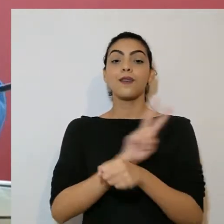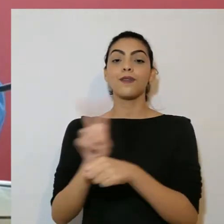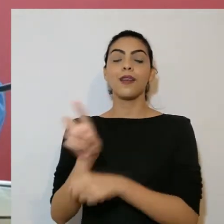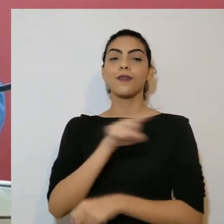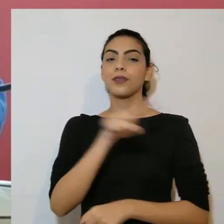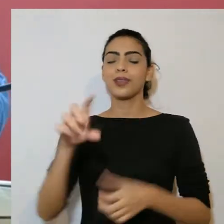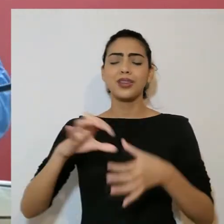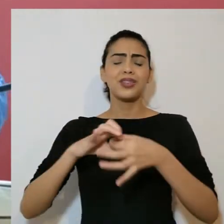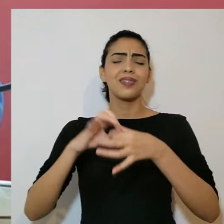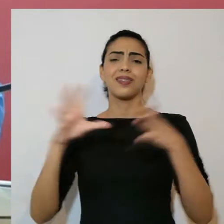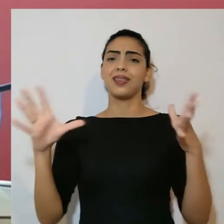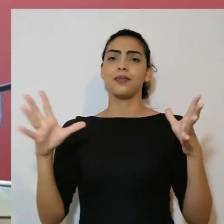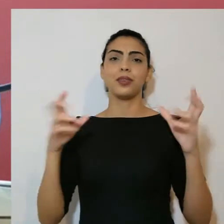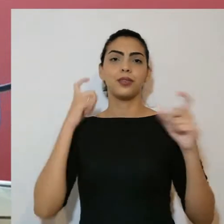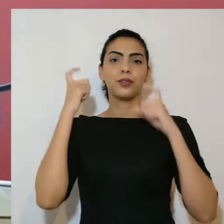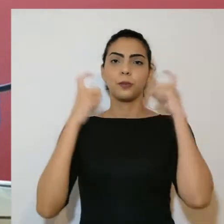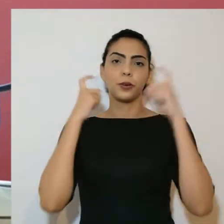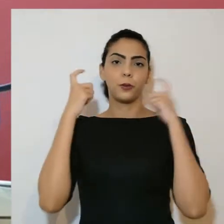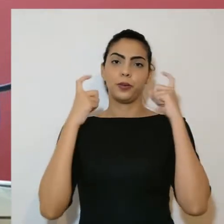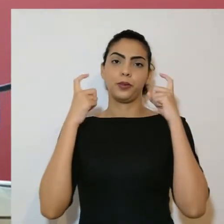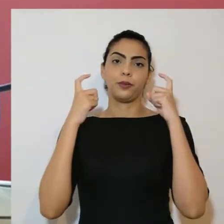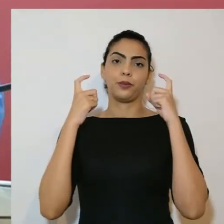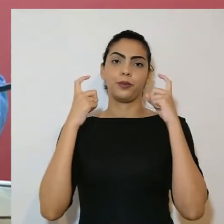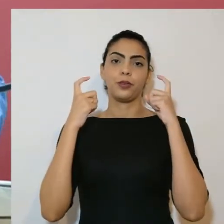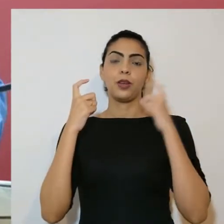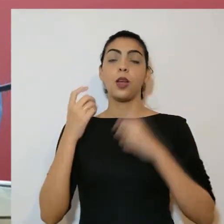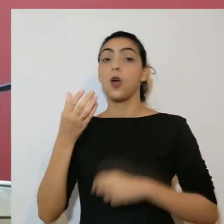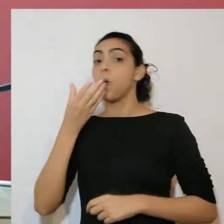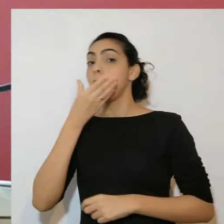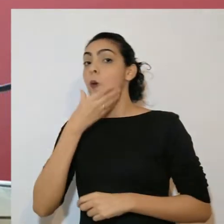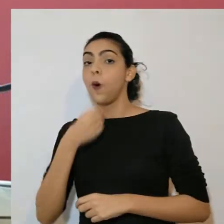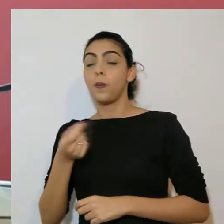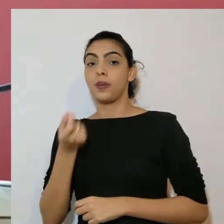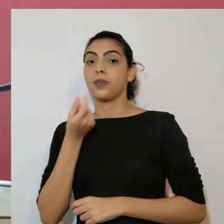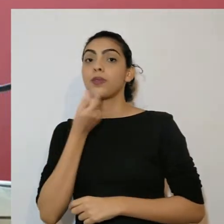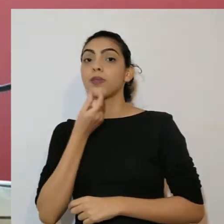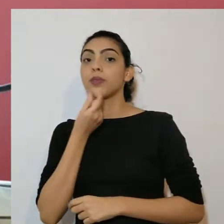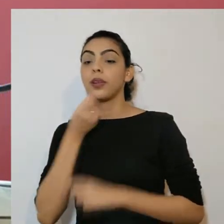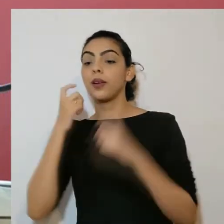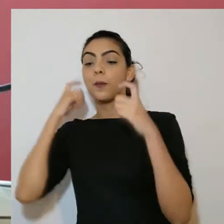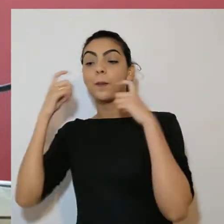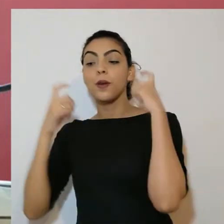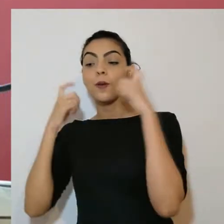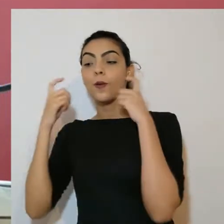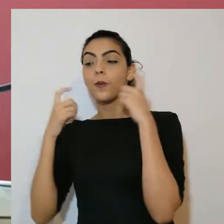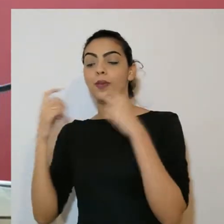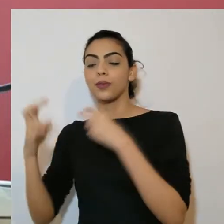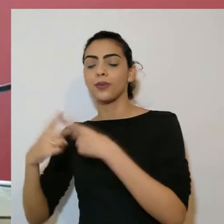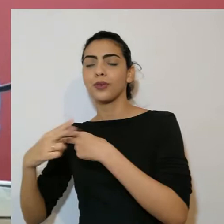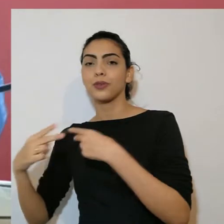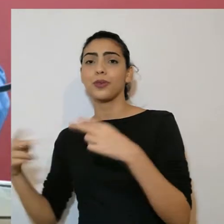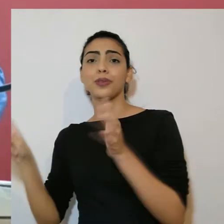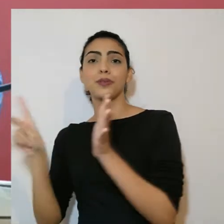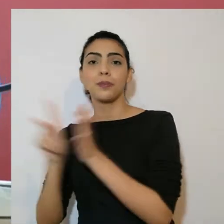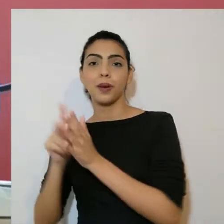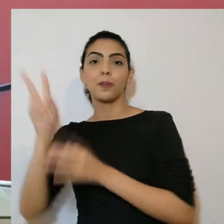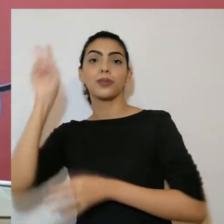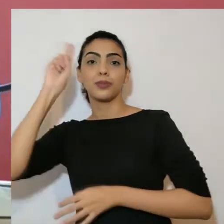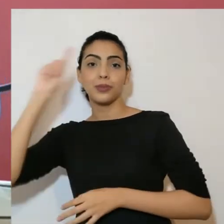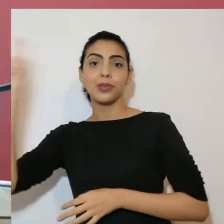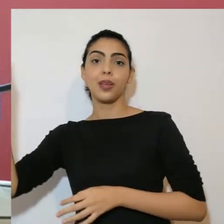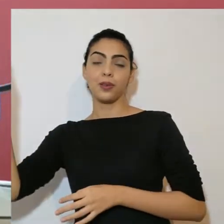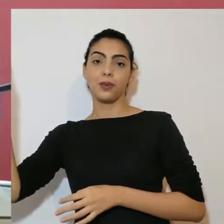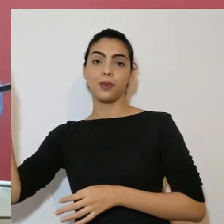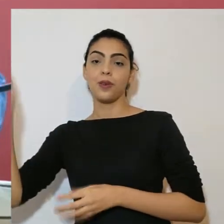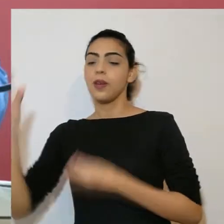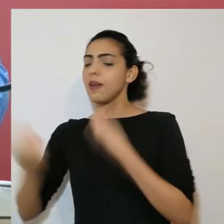vê-los livres de preocupações. O homem que não é casado preocupa-se com as coisas